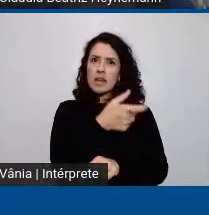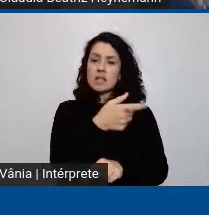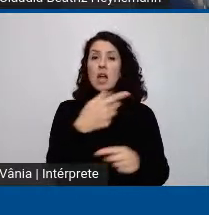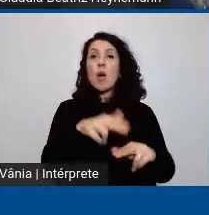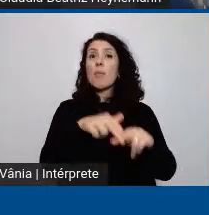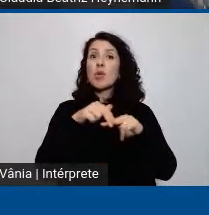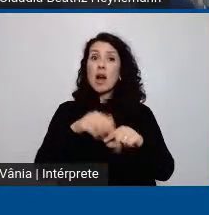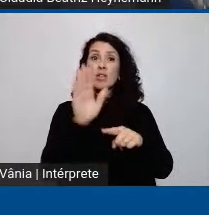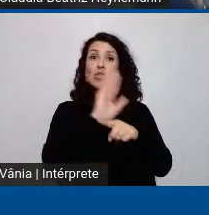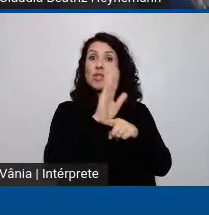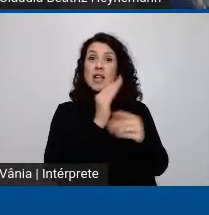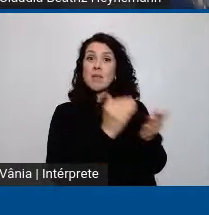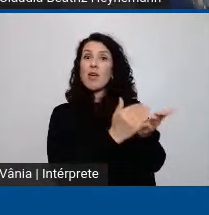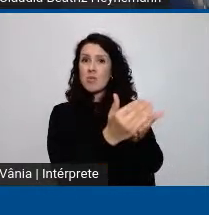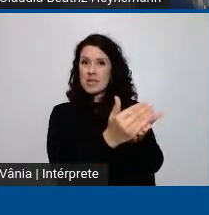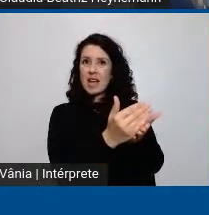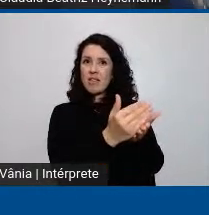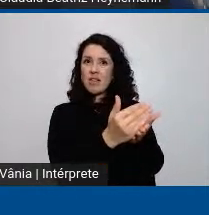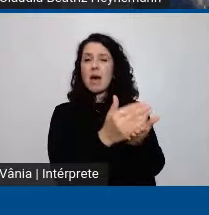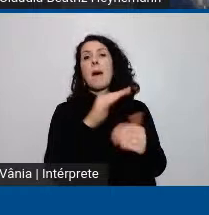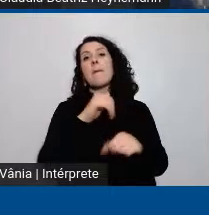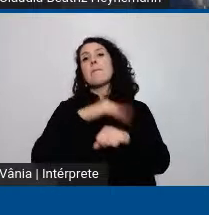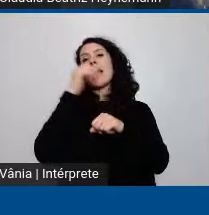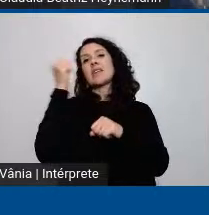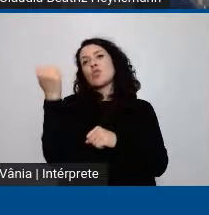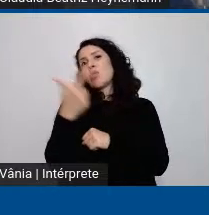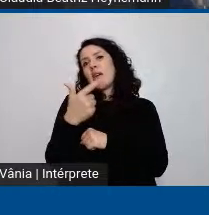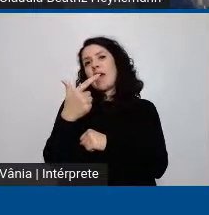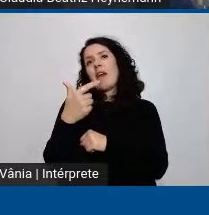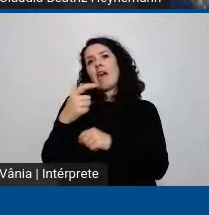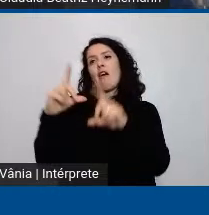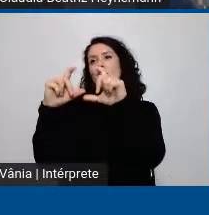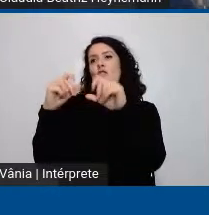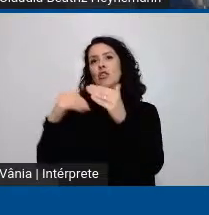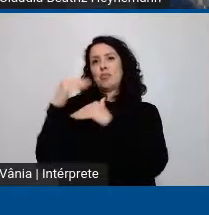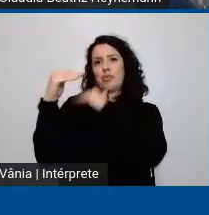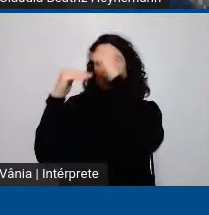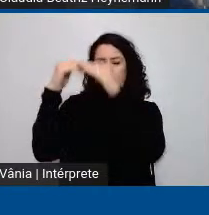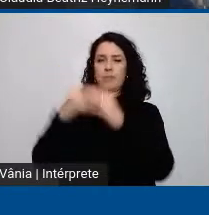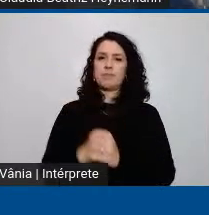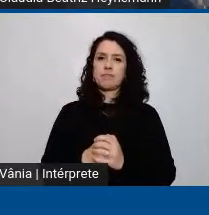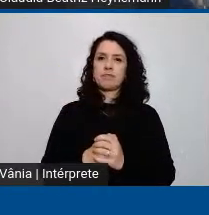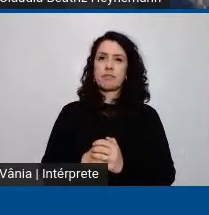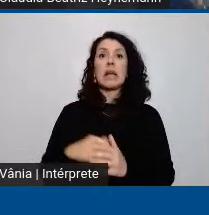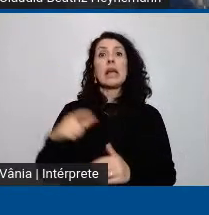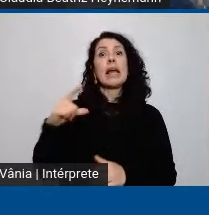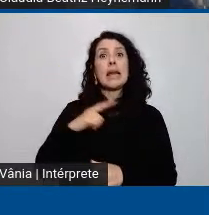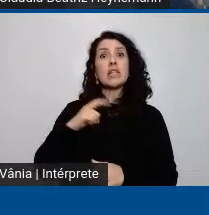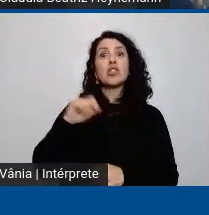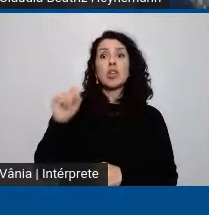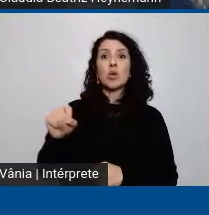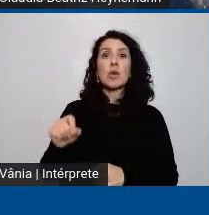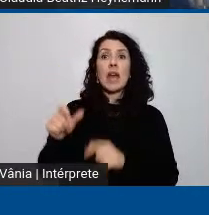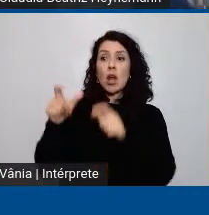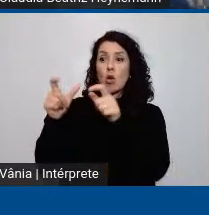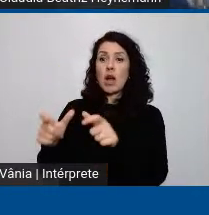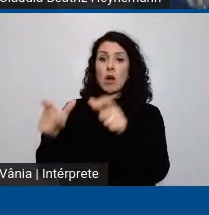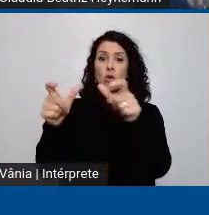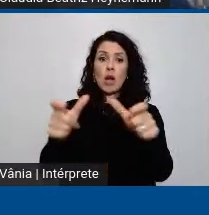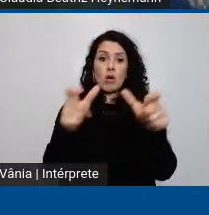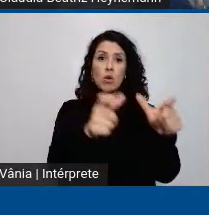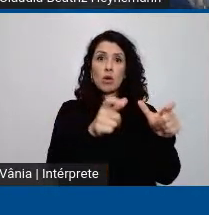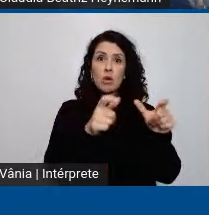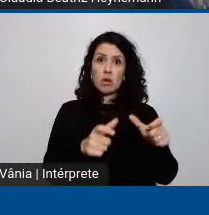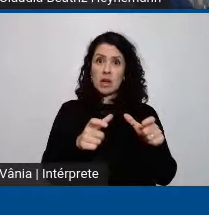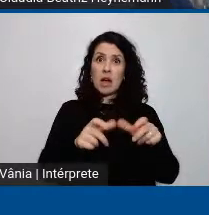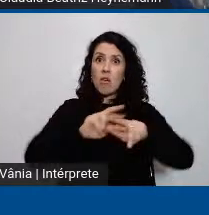técnica fotográfica. Tampouco, né, esse seu aparente objeto, que seriam os locais a que se refere, seriam,